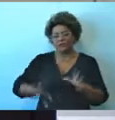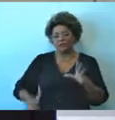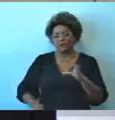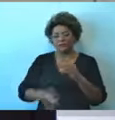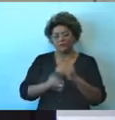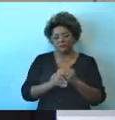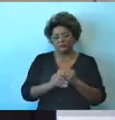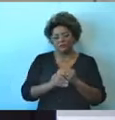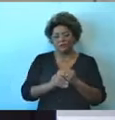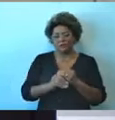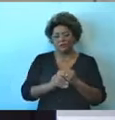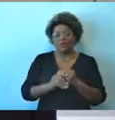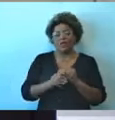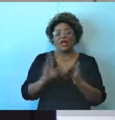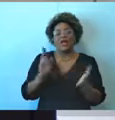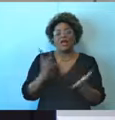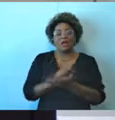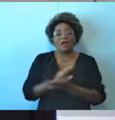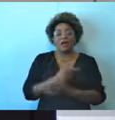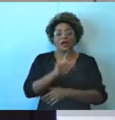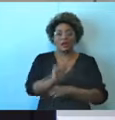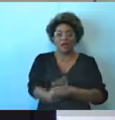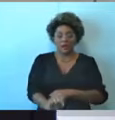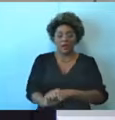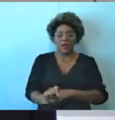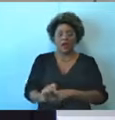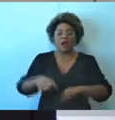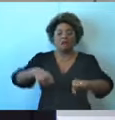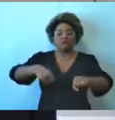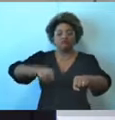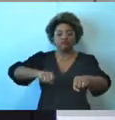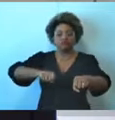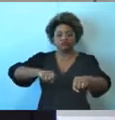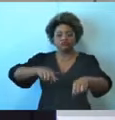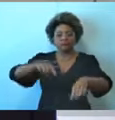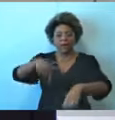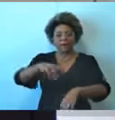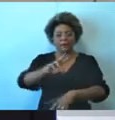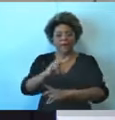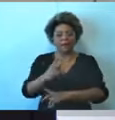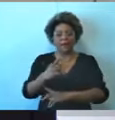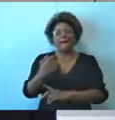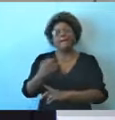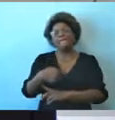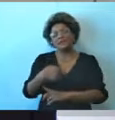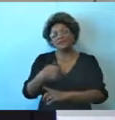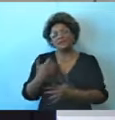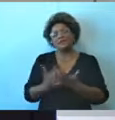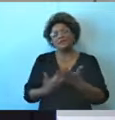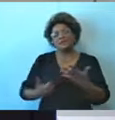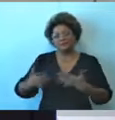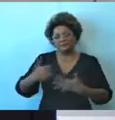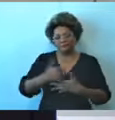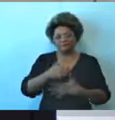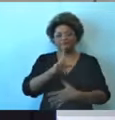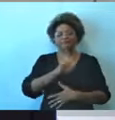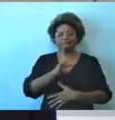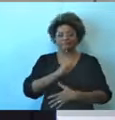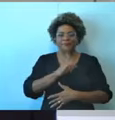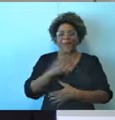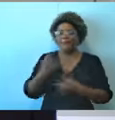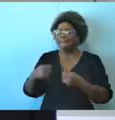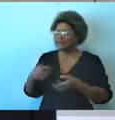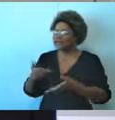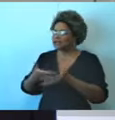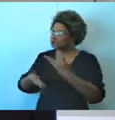motociclista, dentro do trânsito de Belo Horizonte, precisa de ser priorizado. A gente precisa de conseguir conjugar todas essas questões.